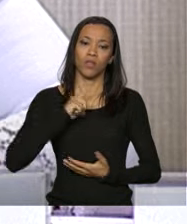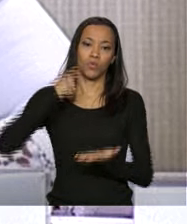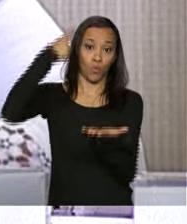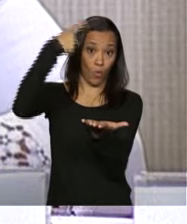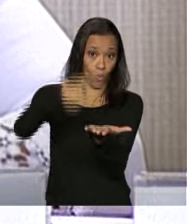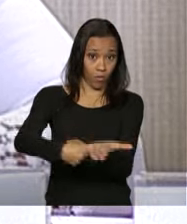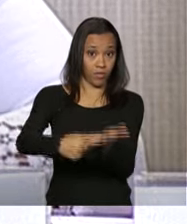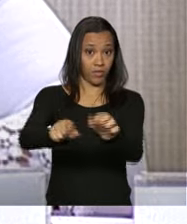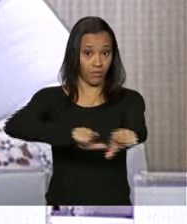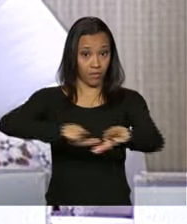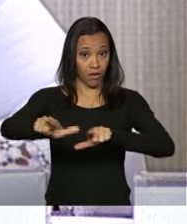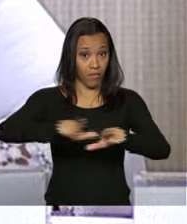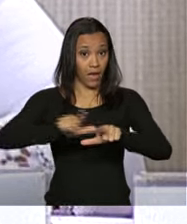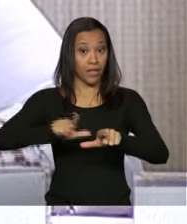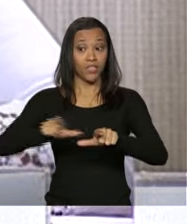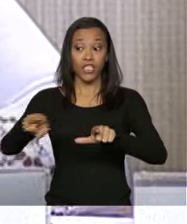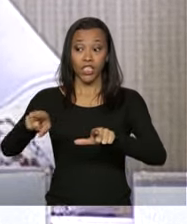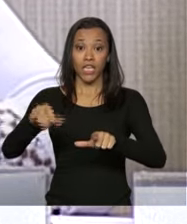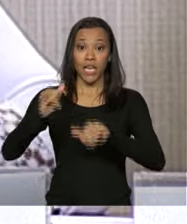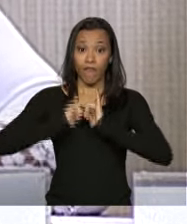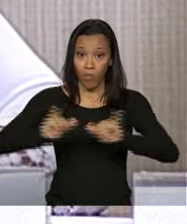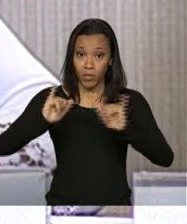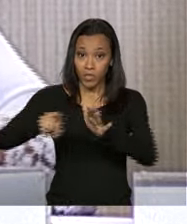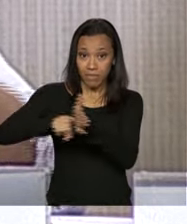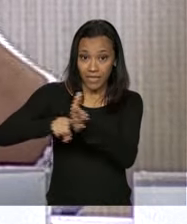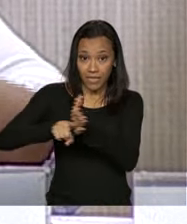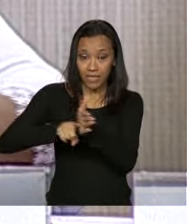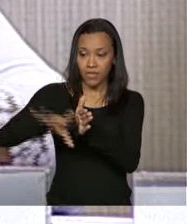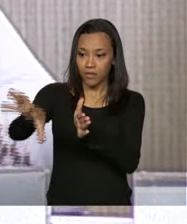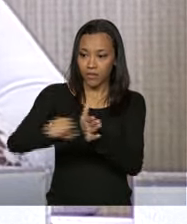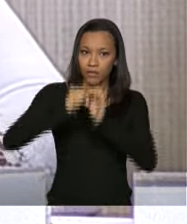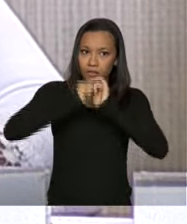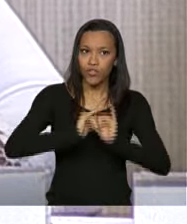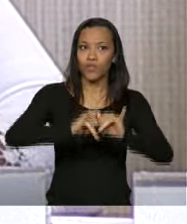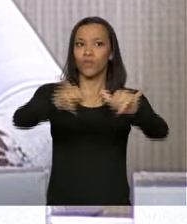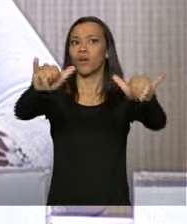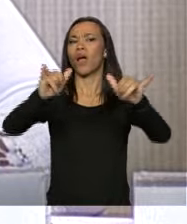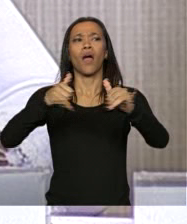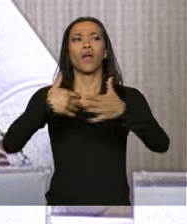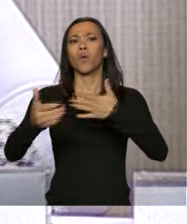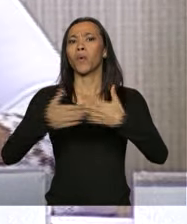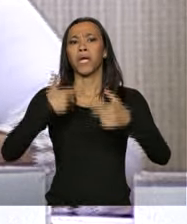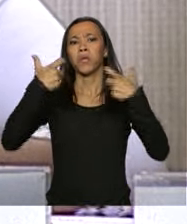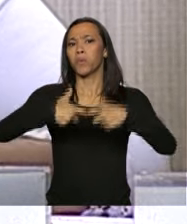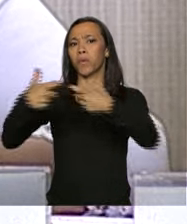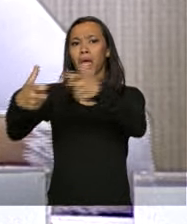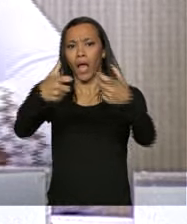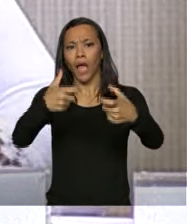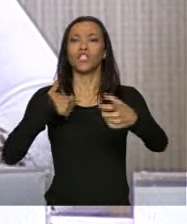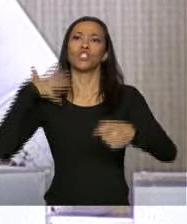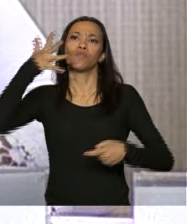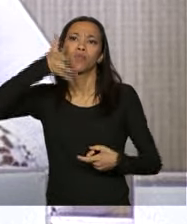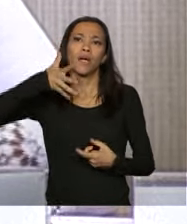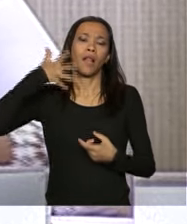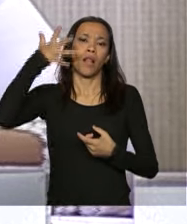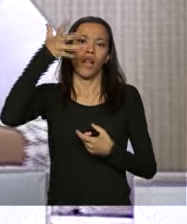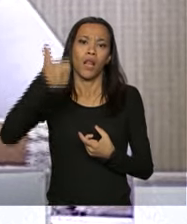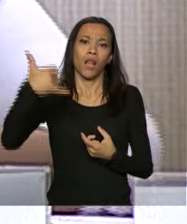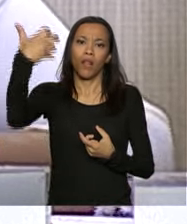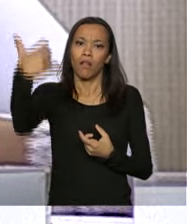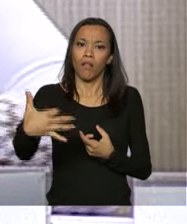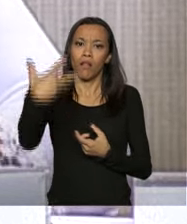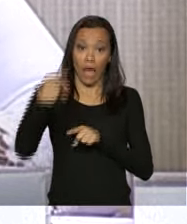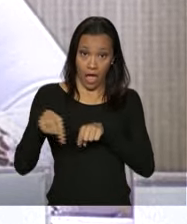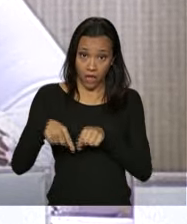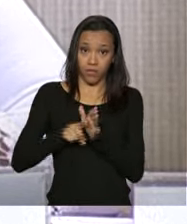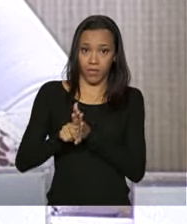viu, Gabriel, de divulgar esses dados, de levar esses dados aonde a gente tiver, porque é a luz, né, que tá se